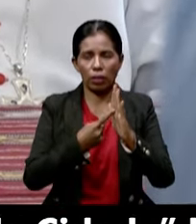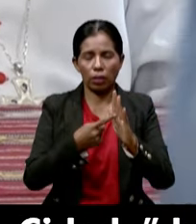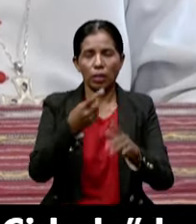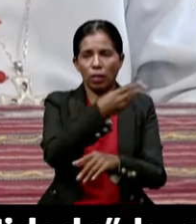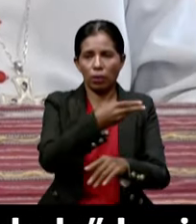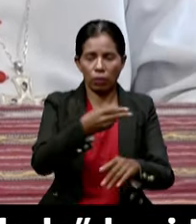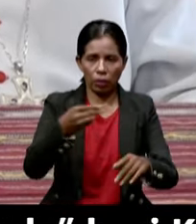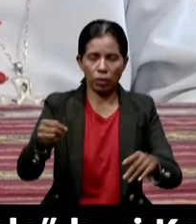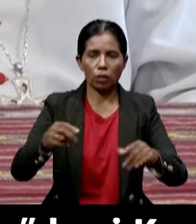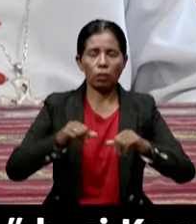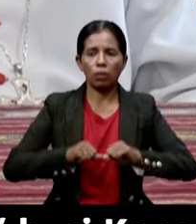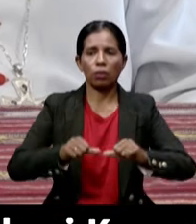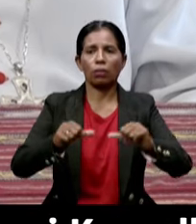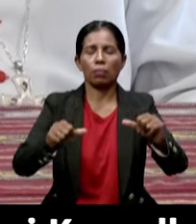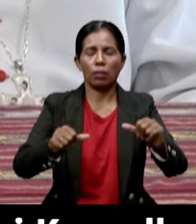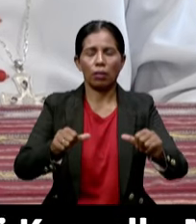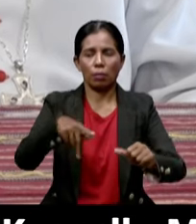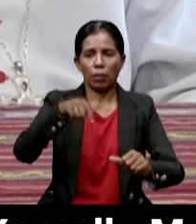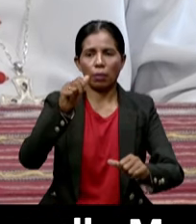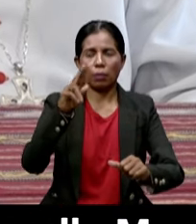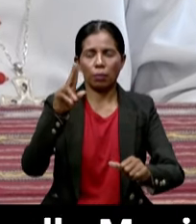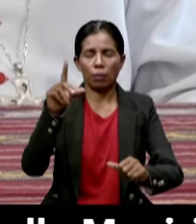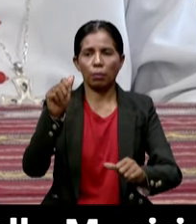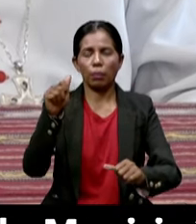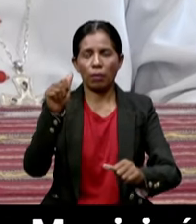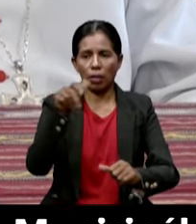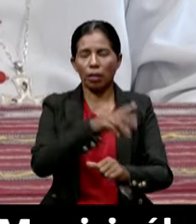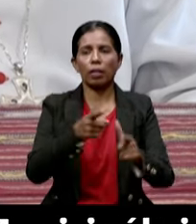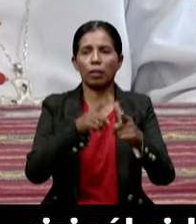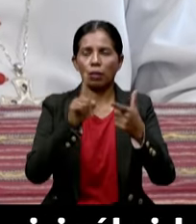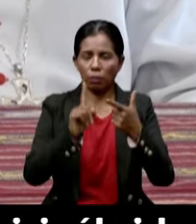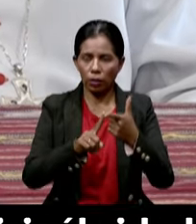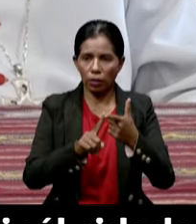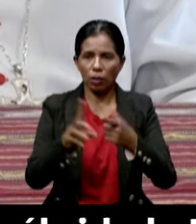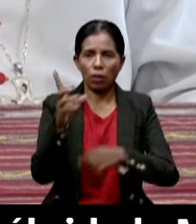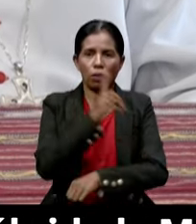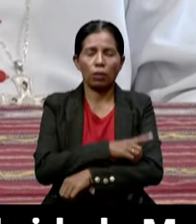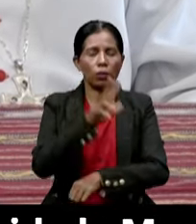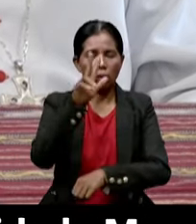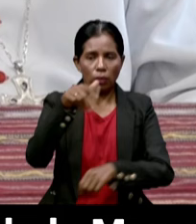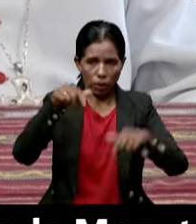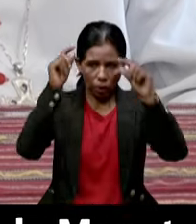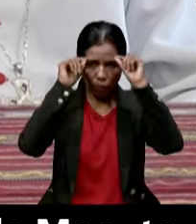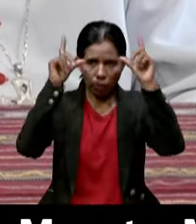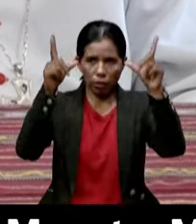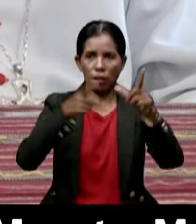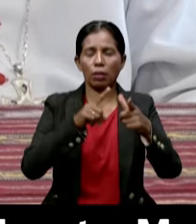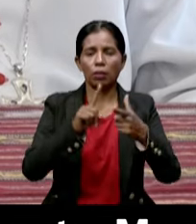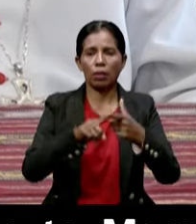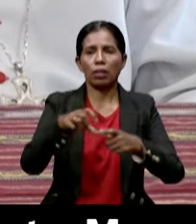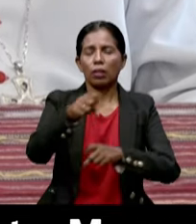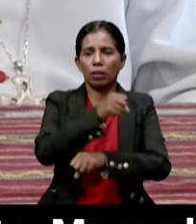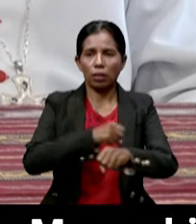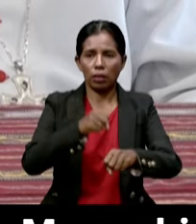Indonésia, continua na Papua, depois três dias em Timor e depois em